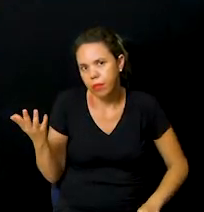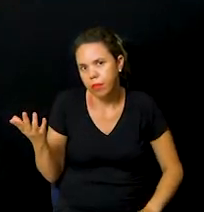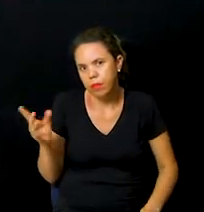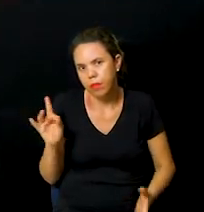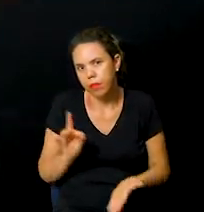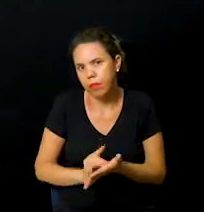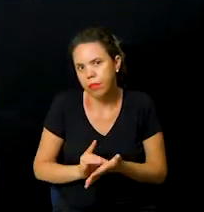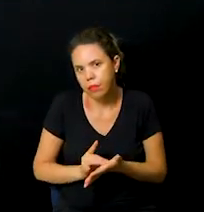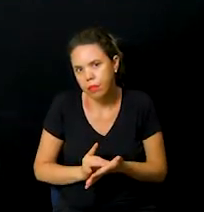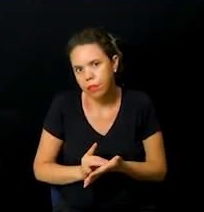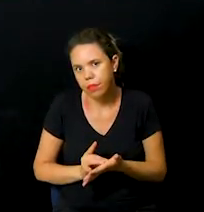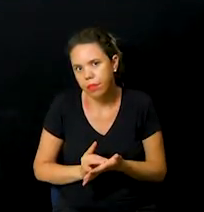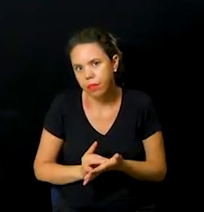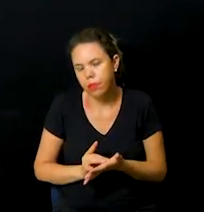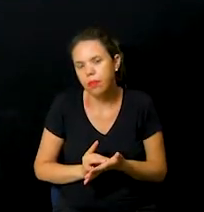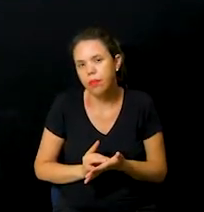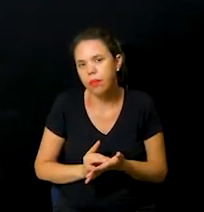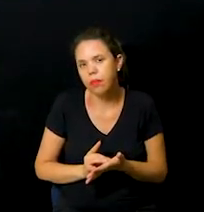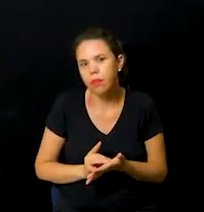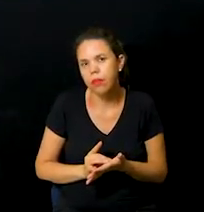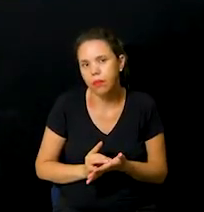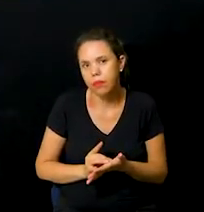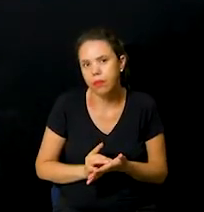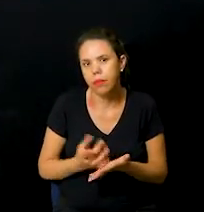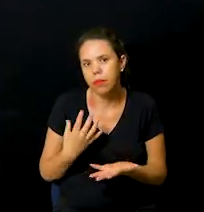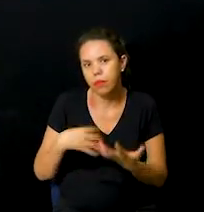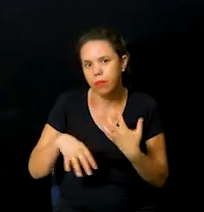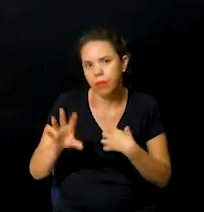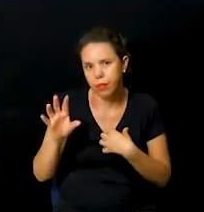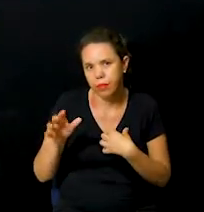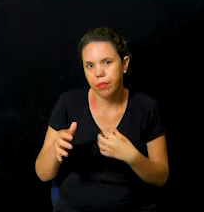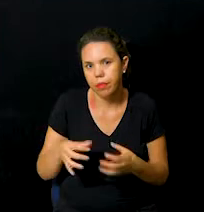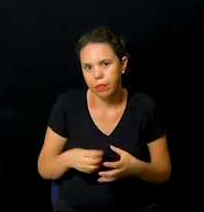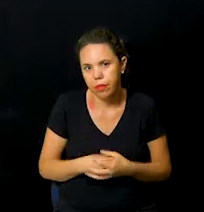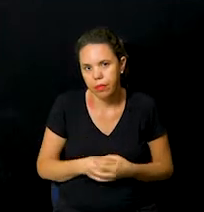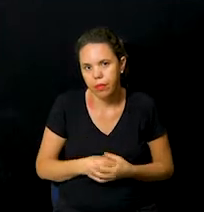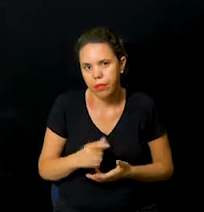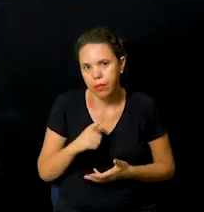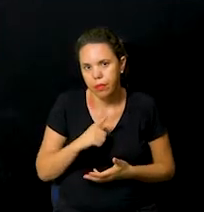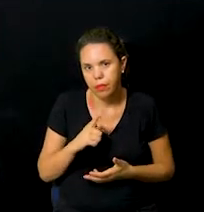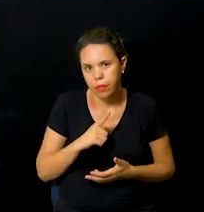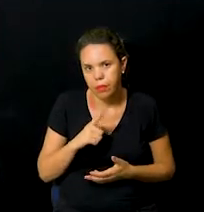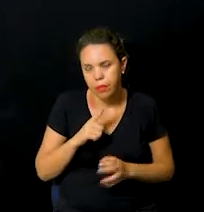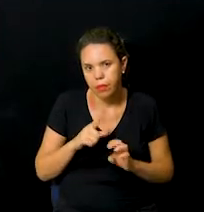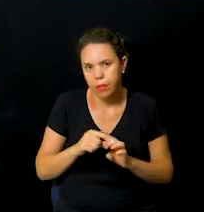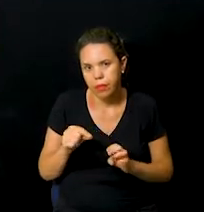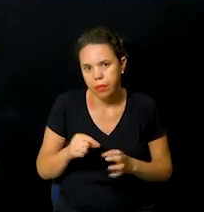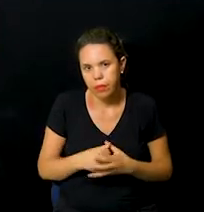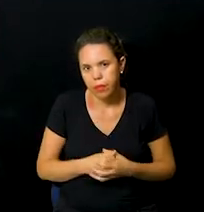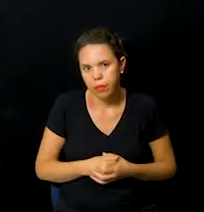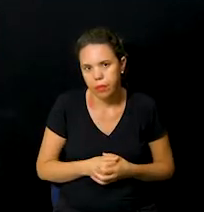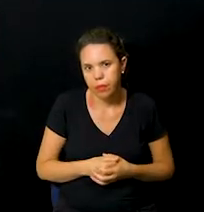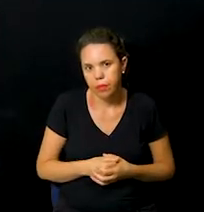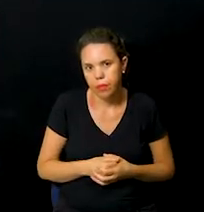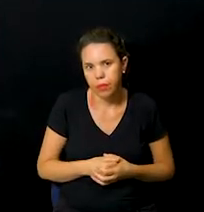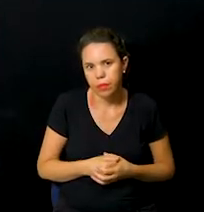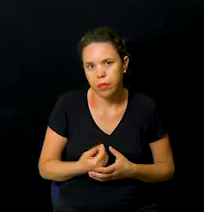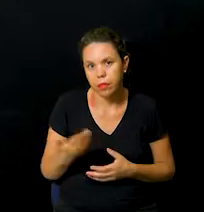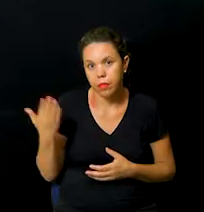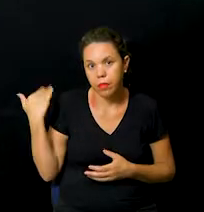falar do que está acontecendo a real? Então, é onde a gente minimiza, inclusive, o solitarismo que existe dentro do